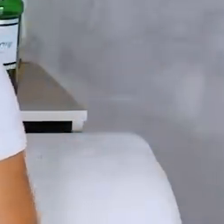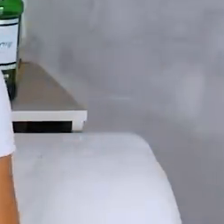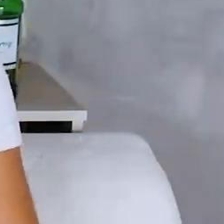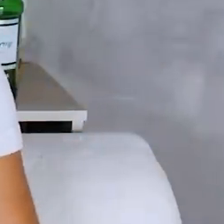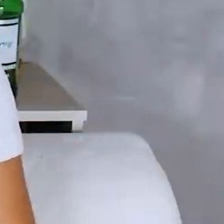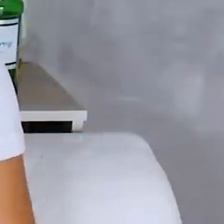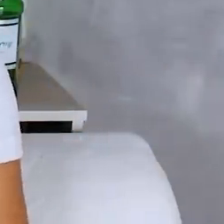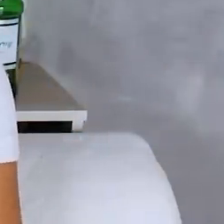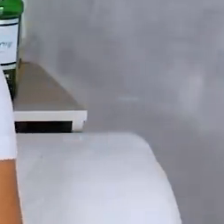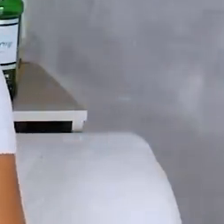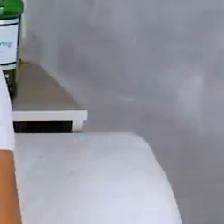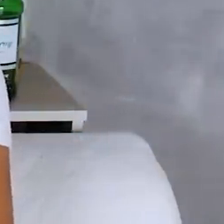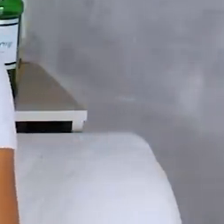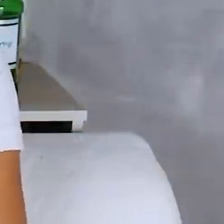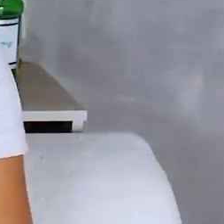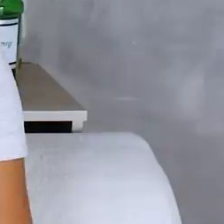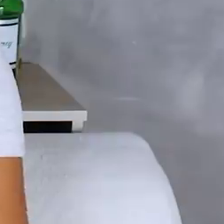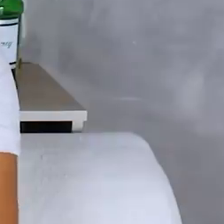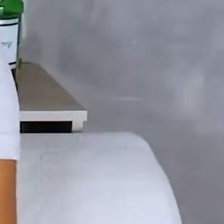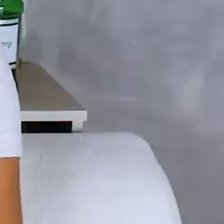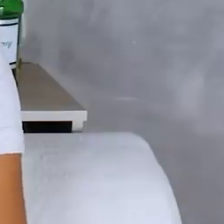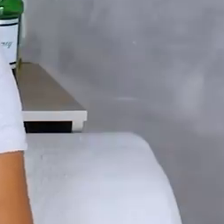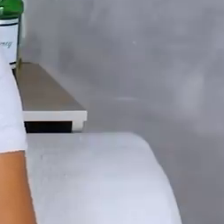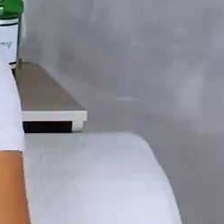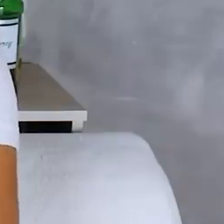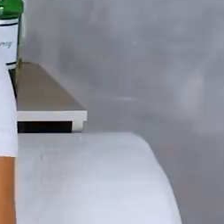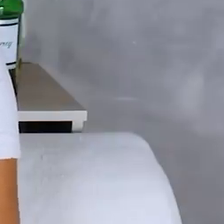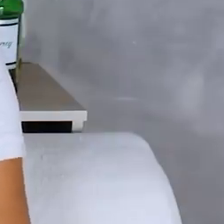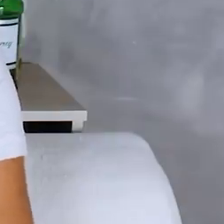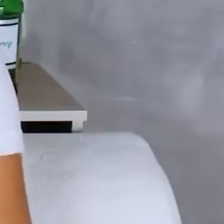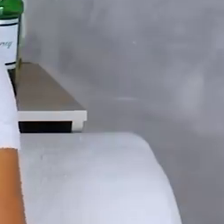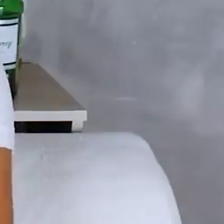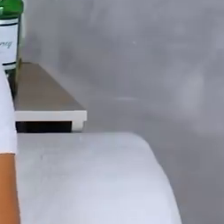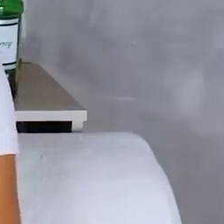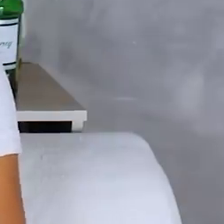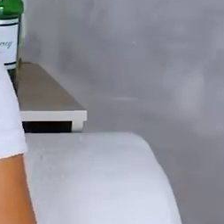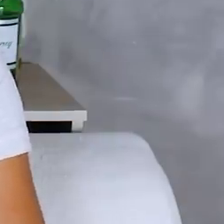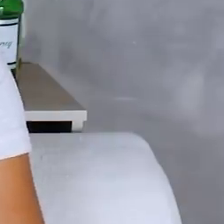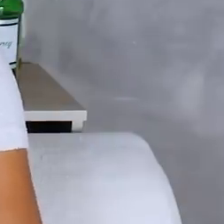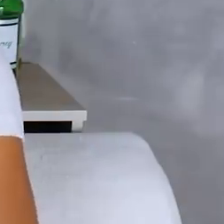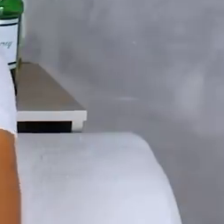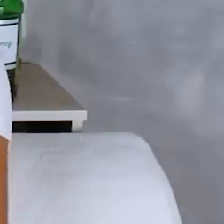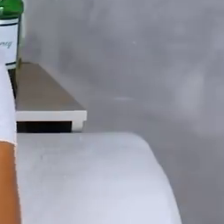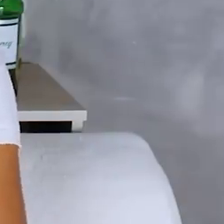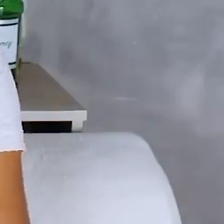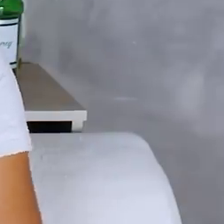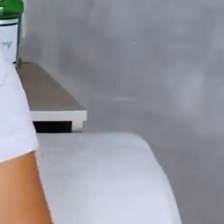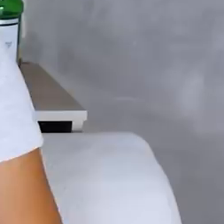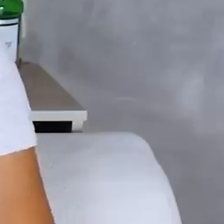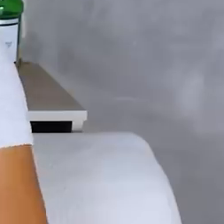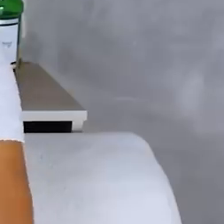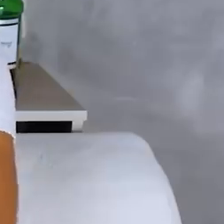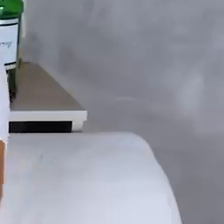levar o entretenimento pra sua casa. Já emendando aqui, eles estavam elogiando a live de muitos cantores sertanejos. Foi quando o Eduardo